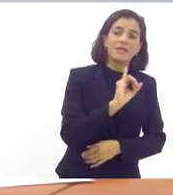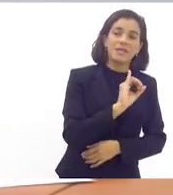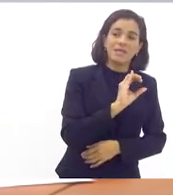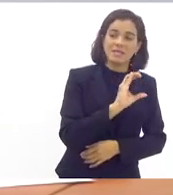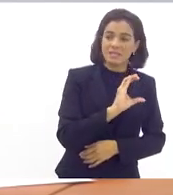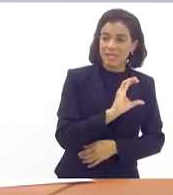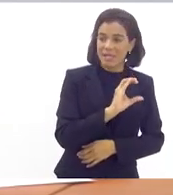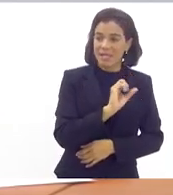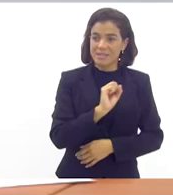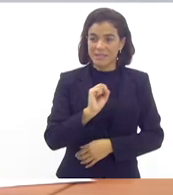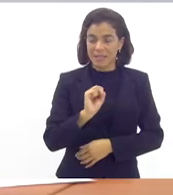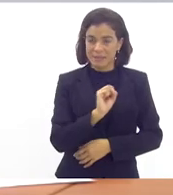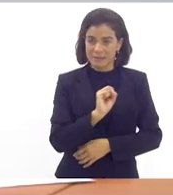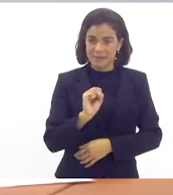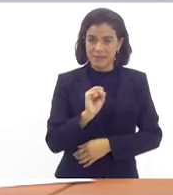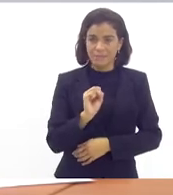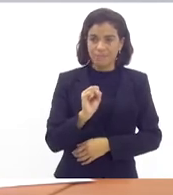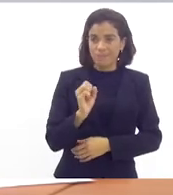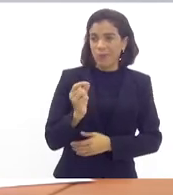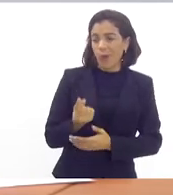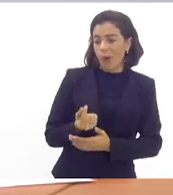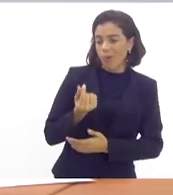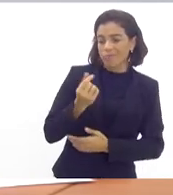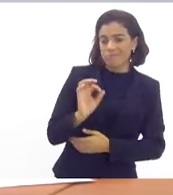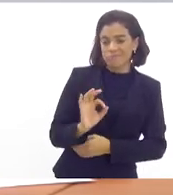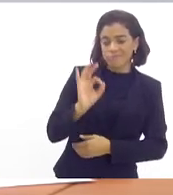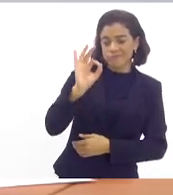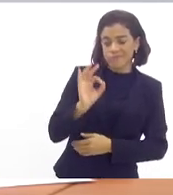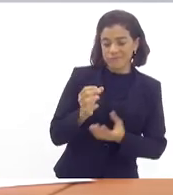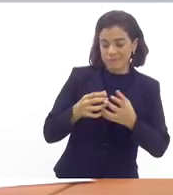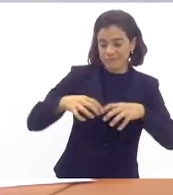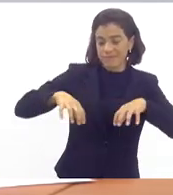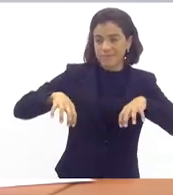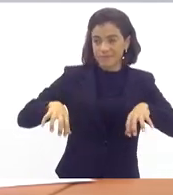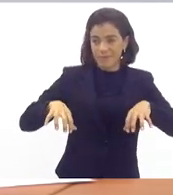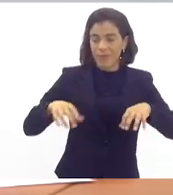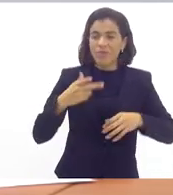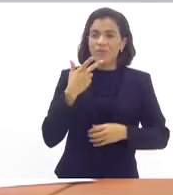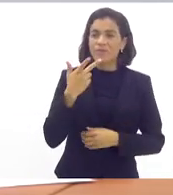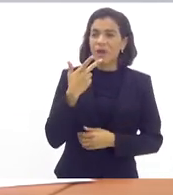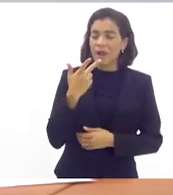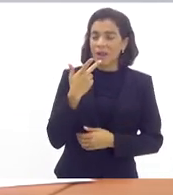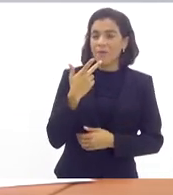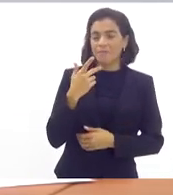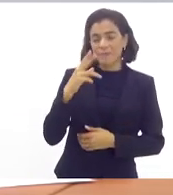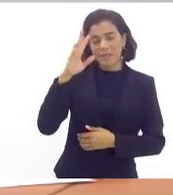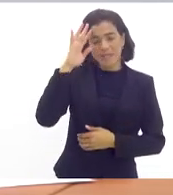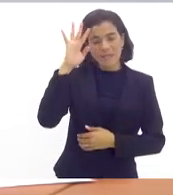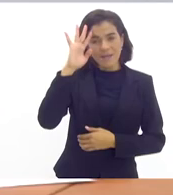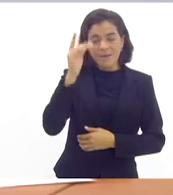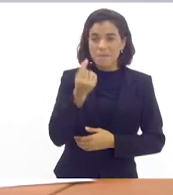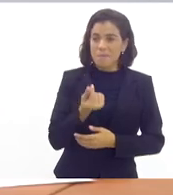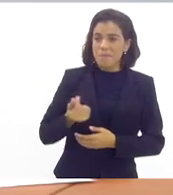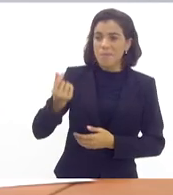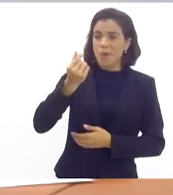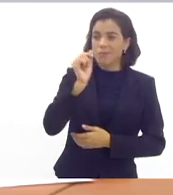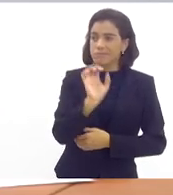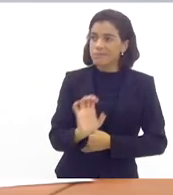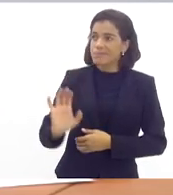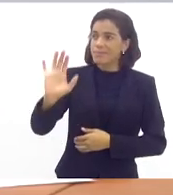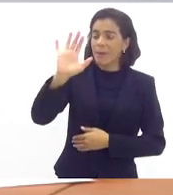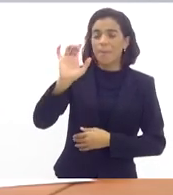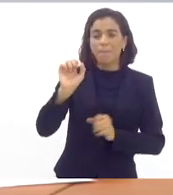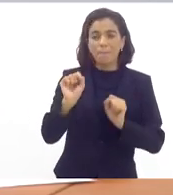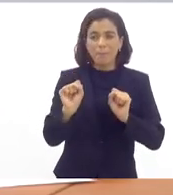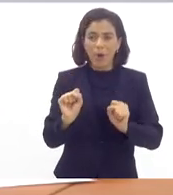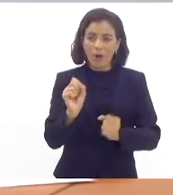que manter a cota parte? Quando a gente fala de autonomia federativa, temos que lembrar que os municípios eles poderão fixar